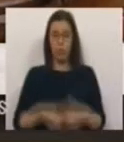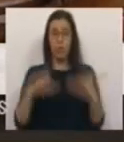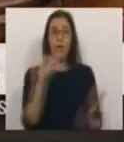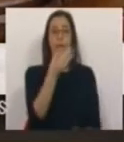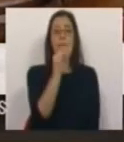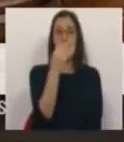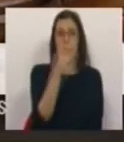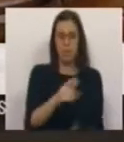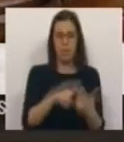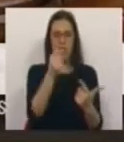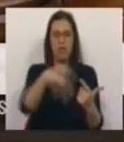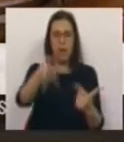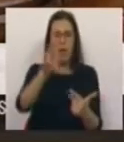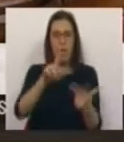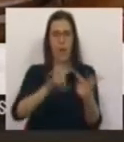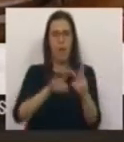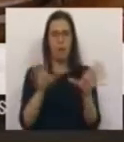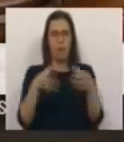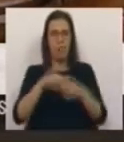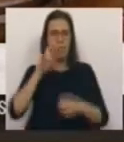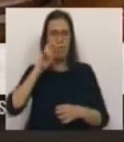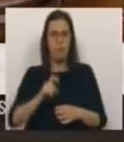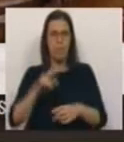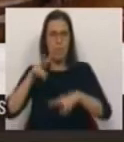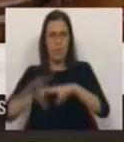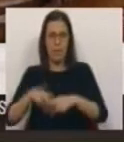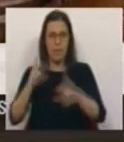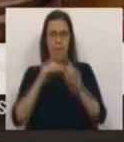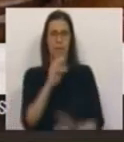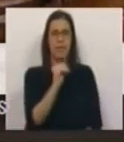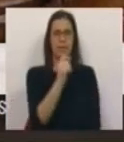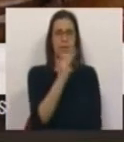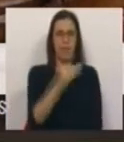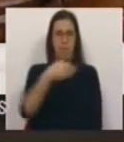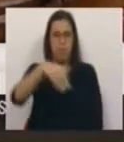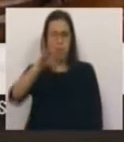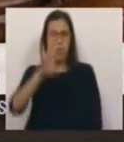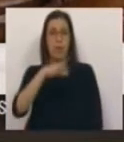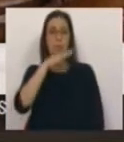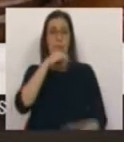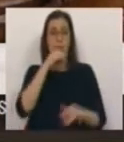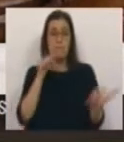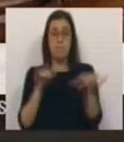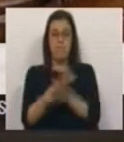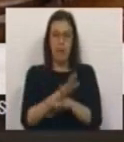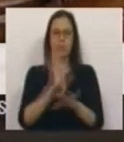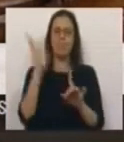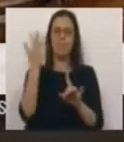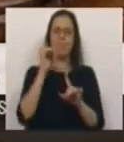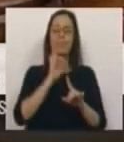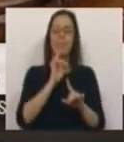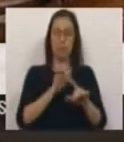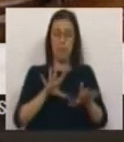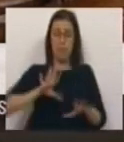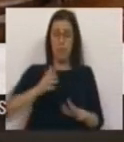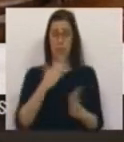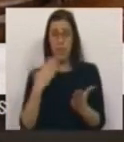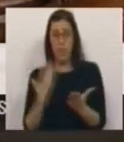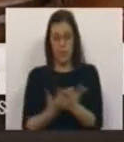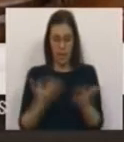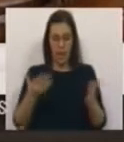na PSP, GNR, Corpo da Guarda Prisional, SEF, PJ ou Polícia Marítima, é da maior importância para o